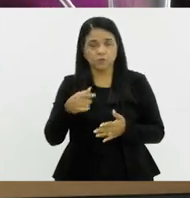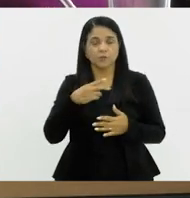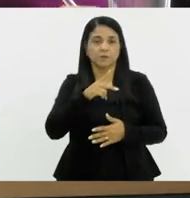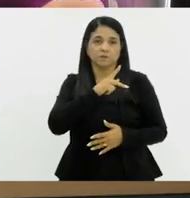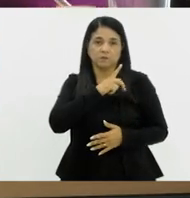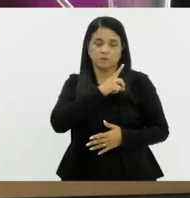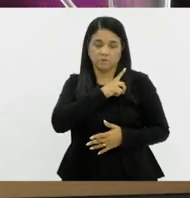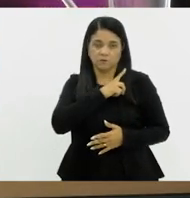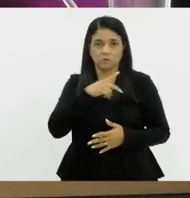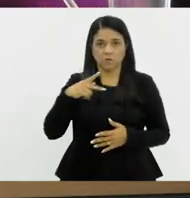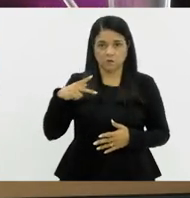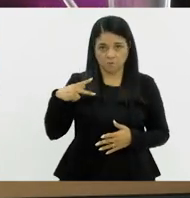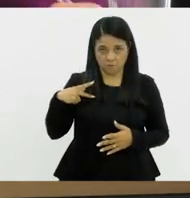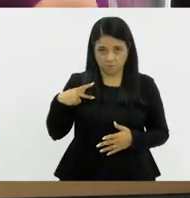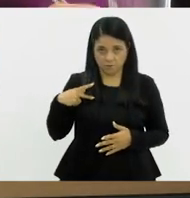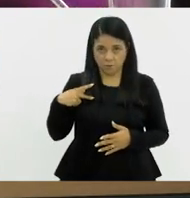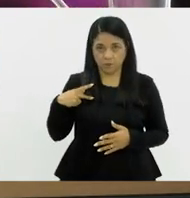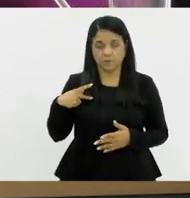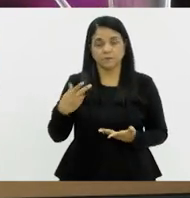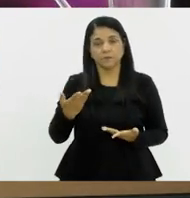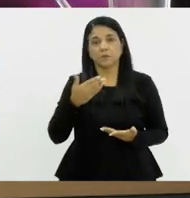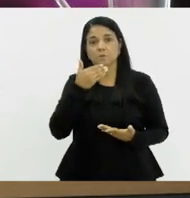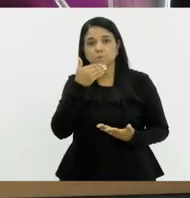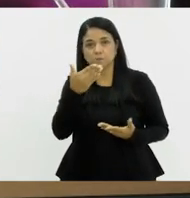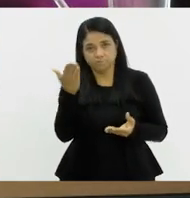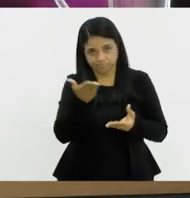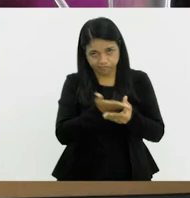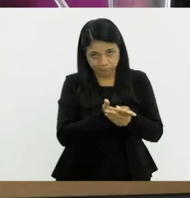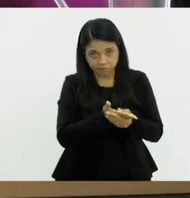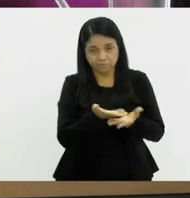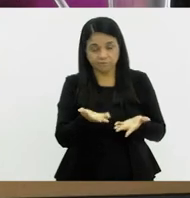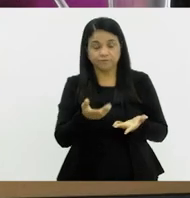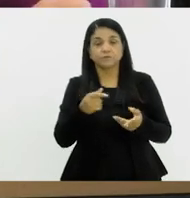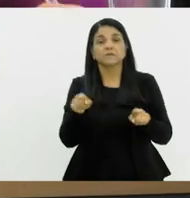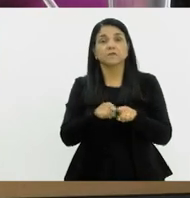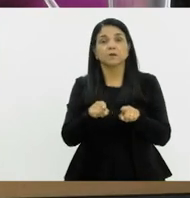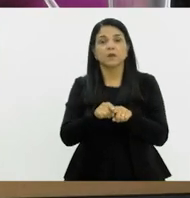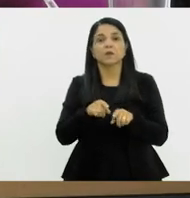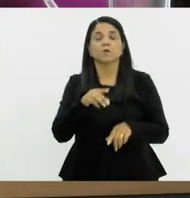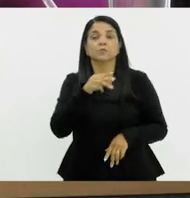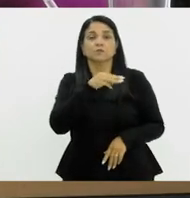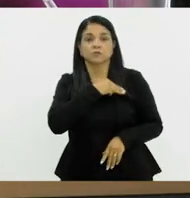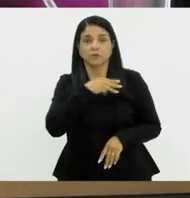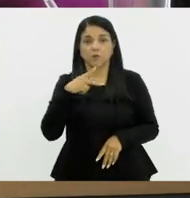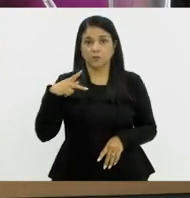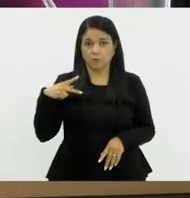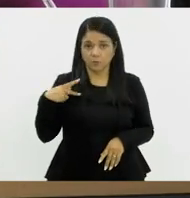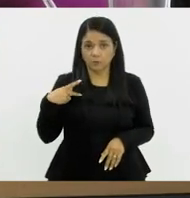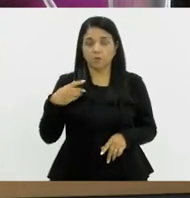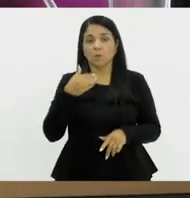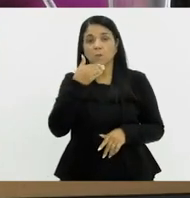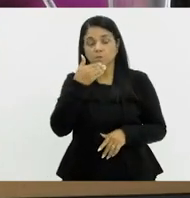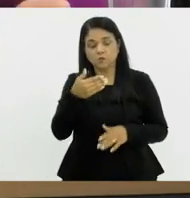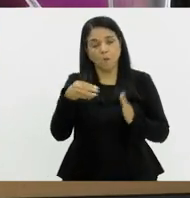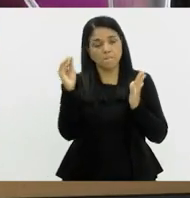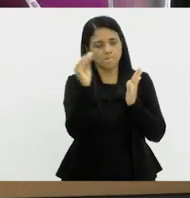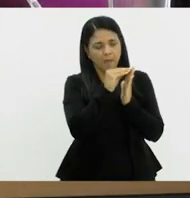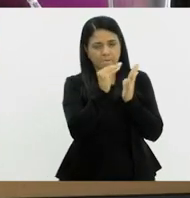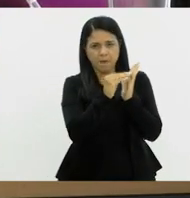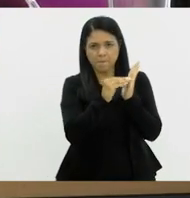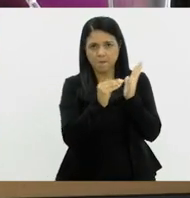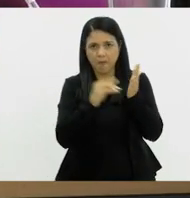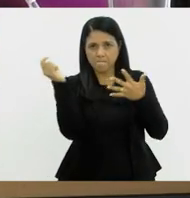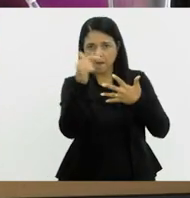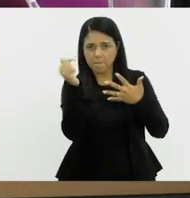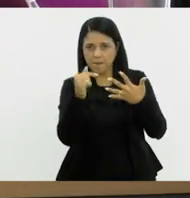Defensoria Pública, que abriu o pleito, né? Obviamente, depois o Ministério Público também fez suas reivindicações e colocações,